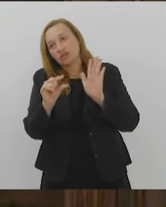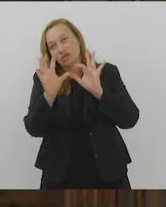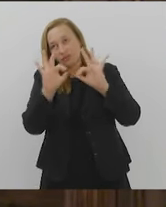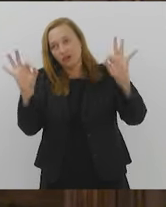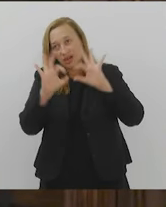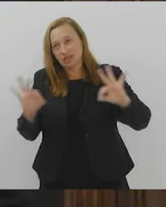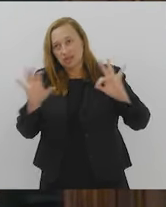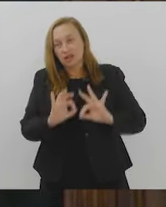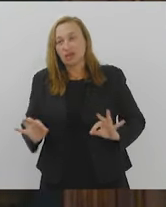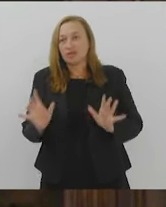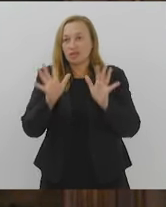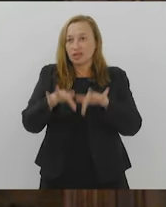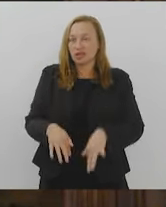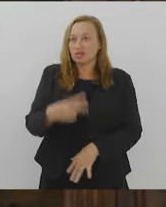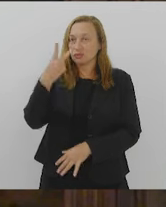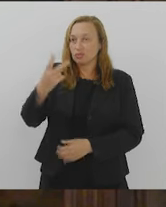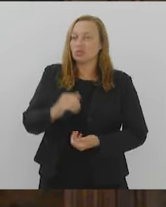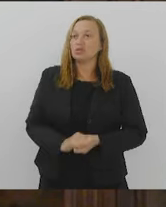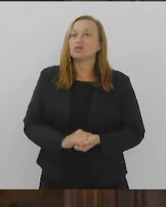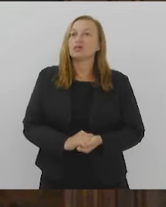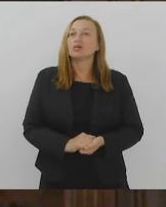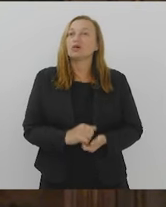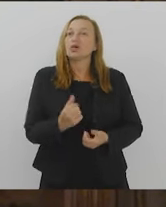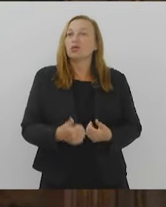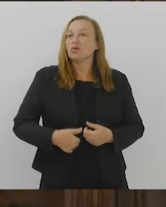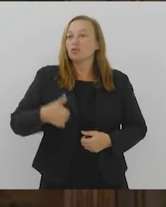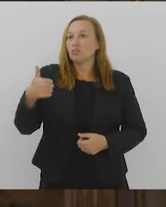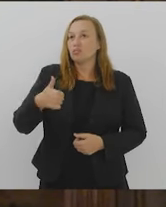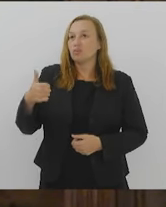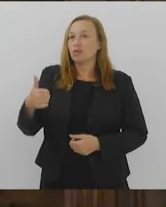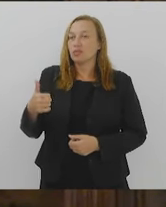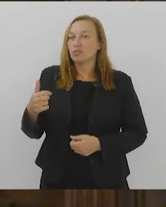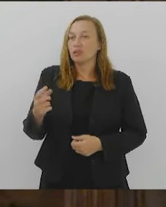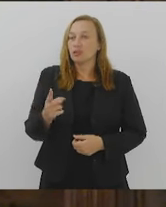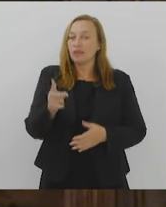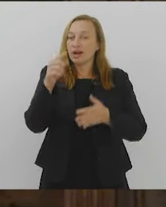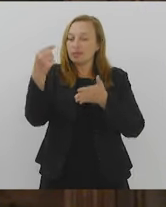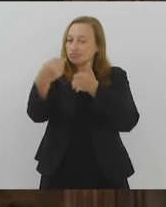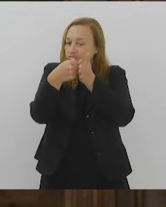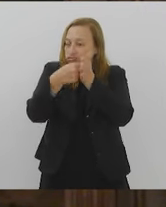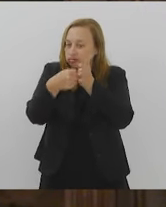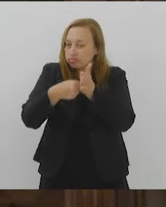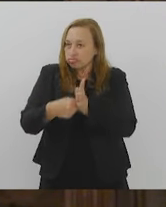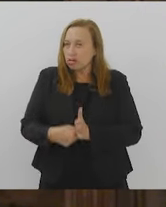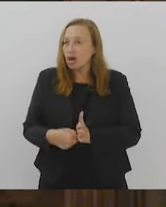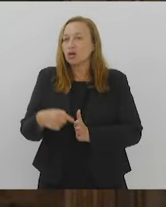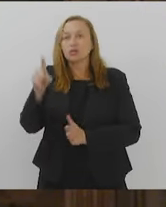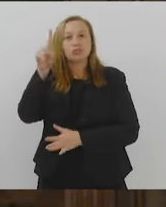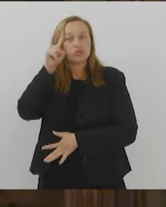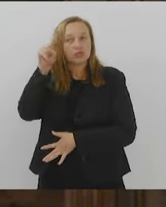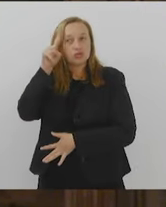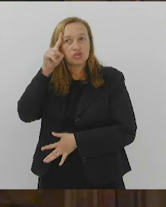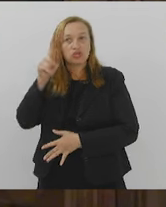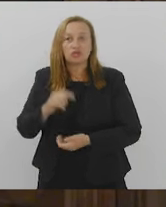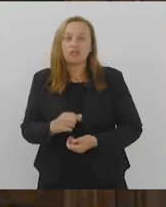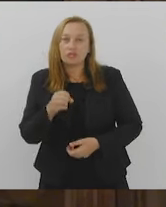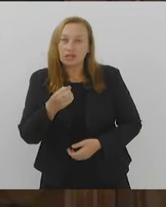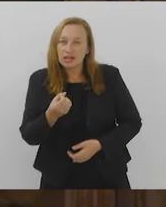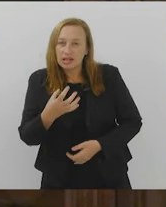duas. Uma para nós nos auto-examinarmos todos os dias: você está bem?